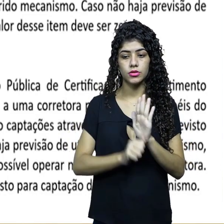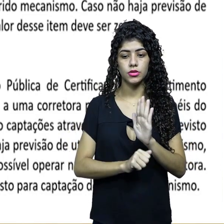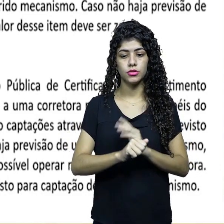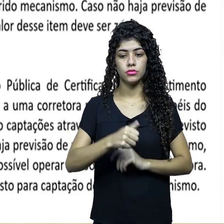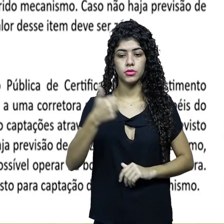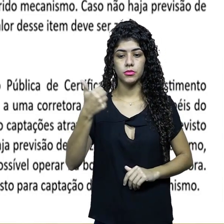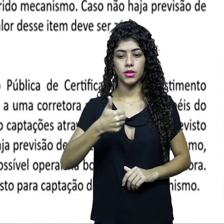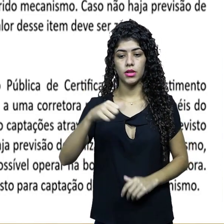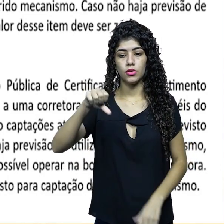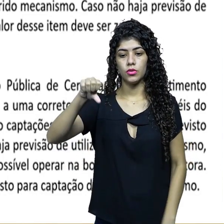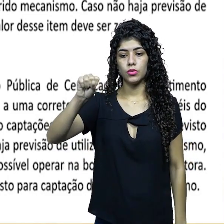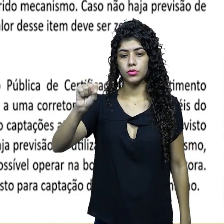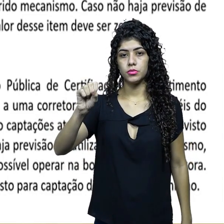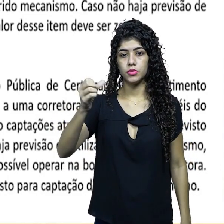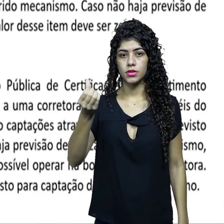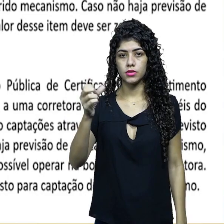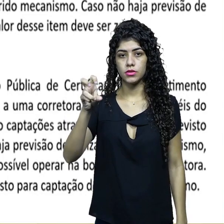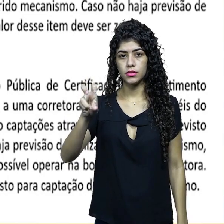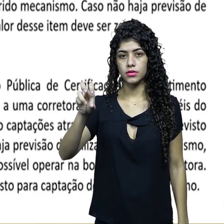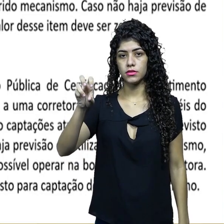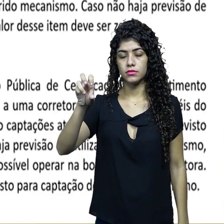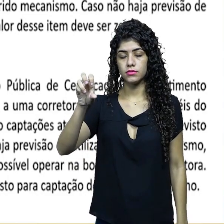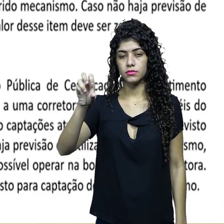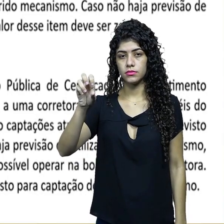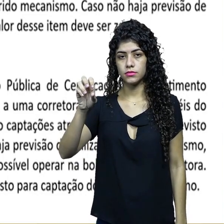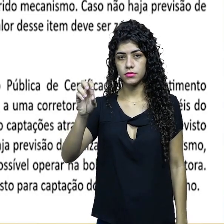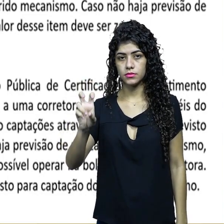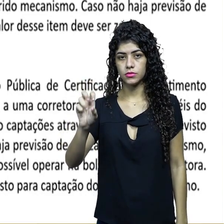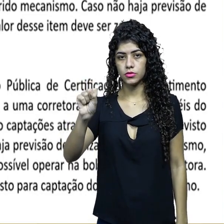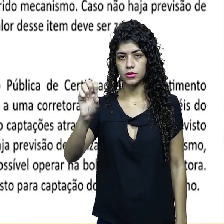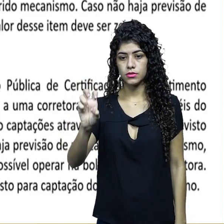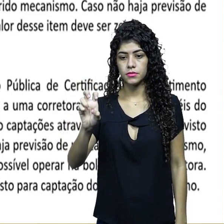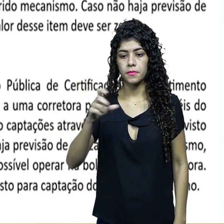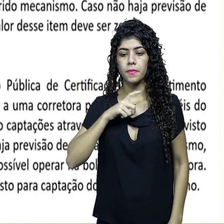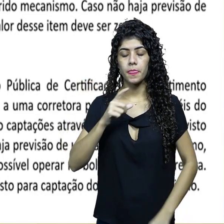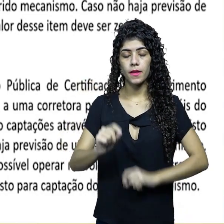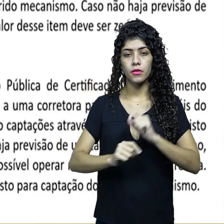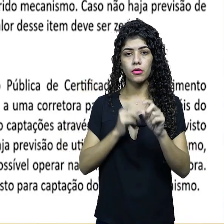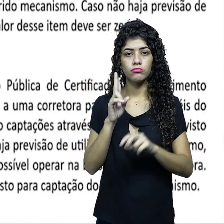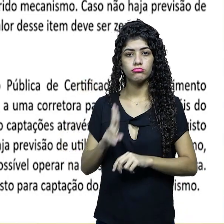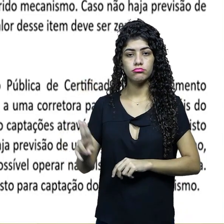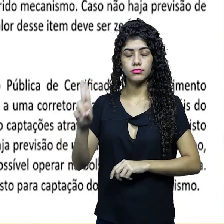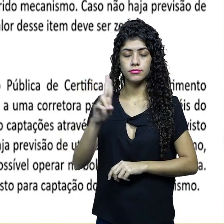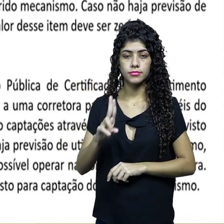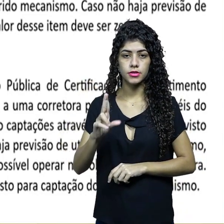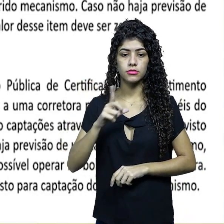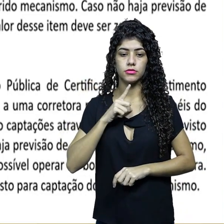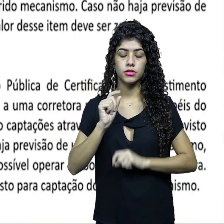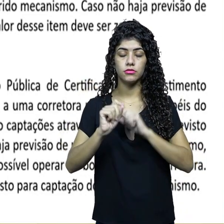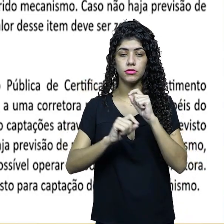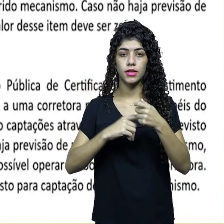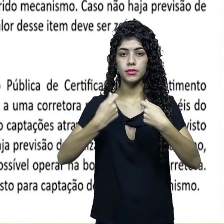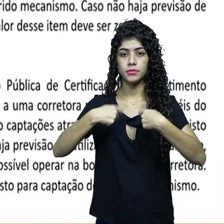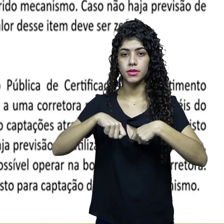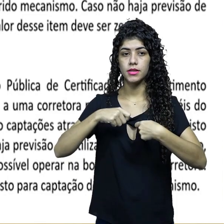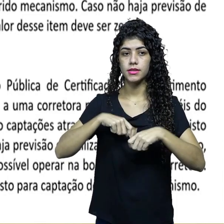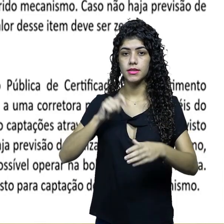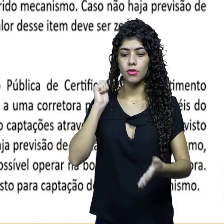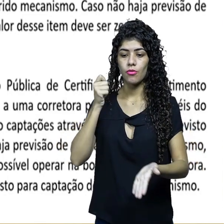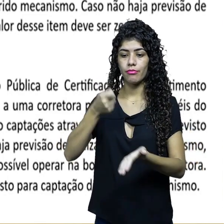Lei 8.685 de 93. Caso haja previsão de utilização deste mecanismo, esse item